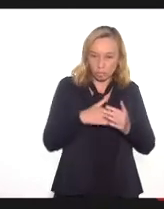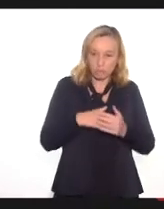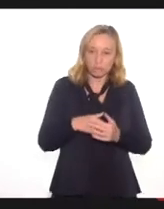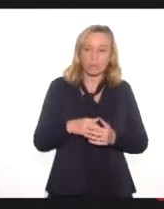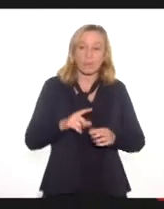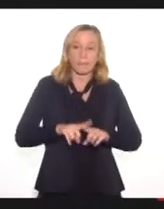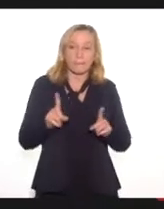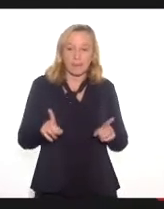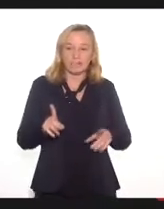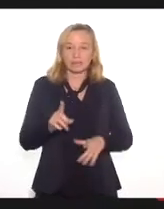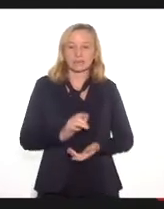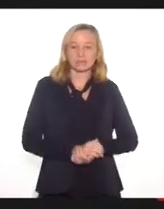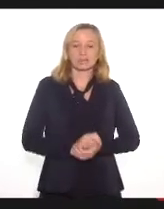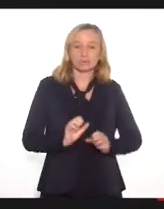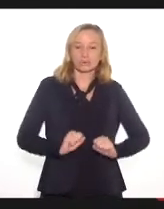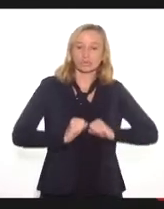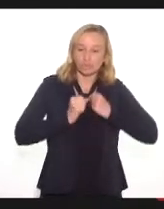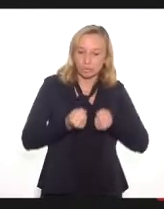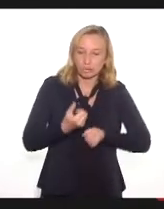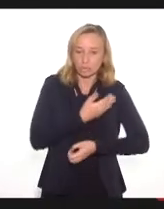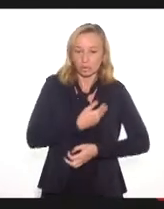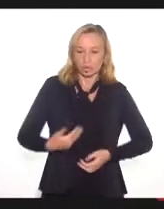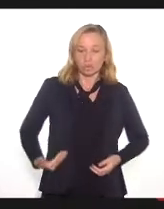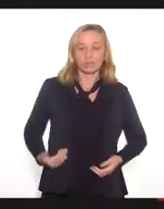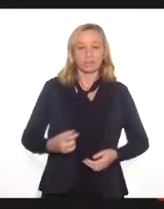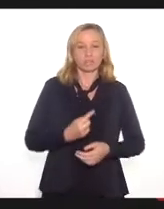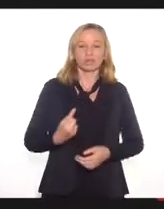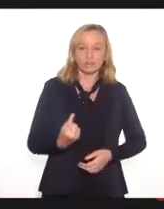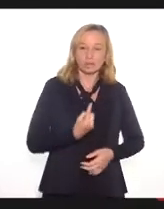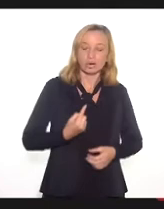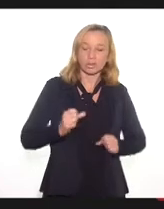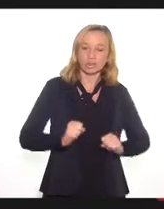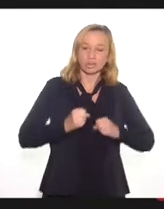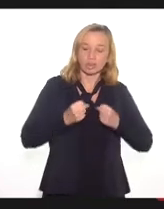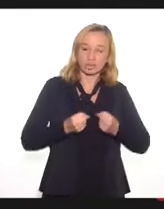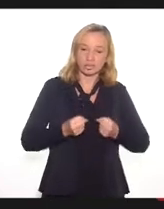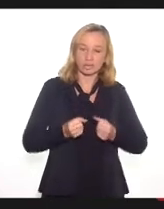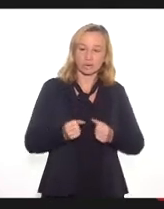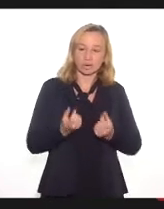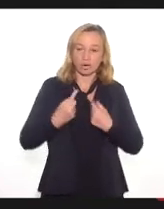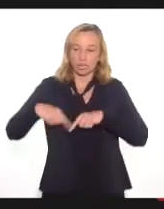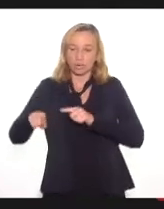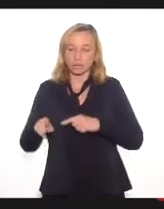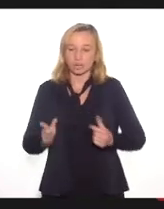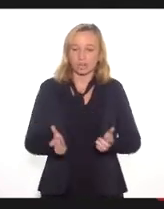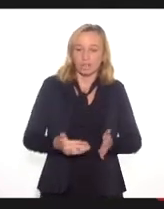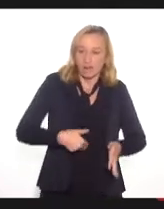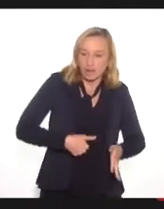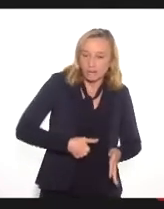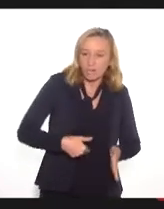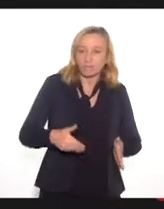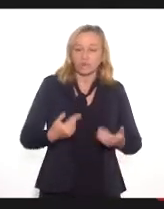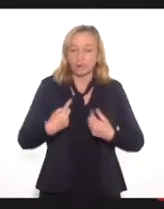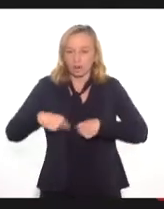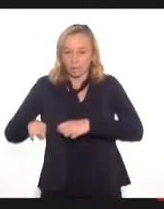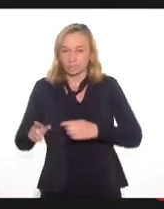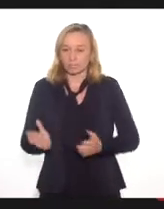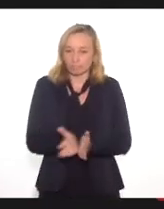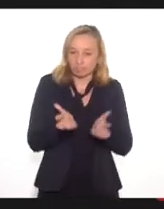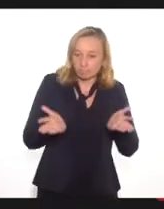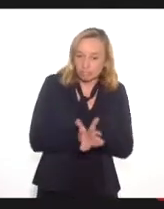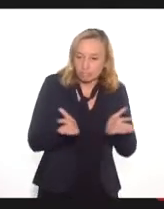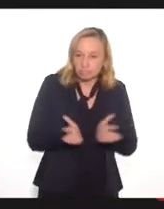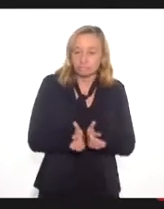mas a determinação do governo é que a gente entre firme no combate à fome, no combate à miséria. Uma pauta